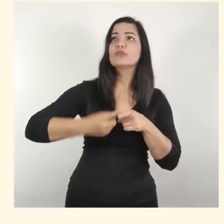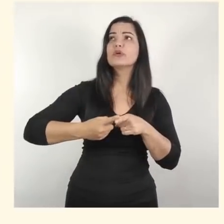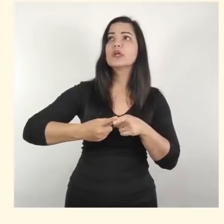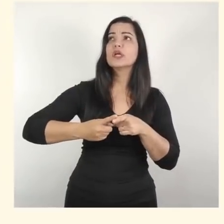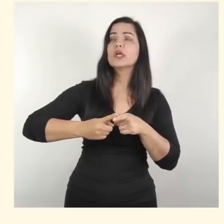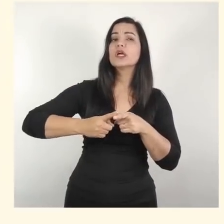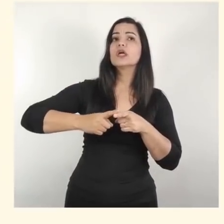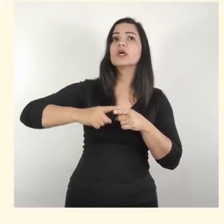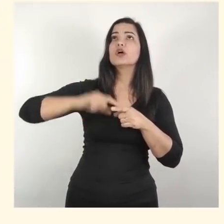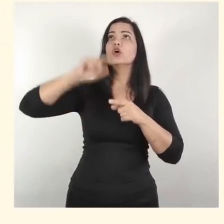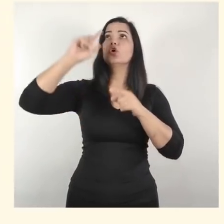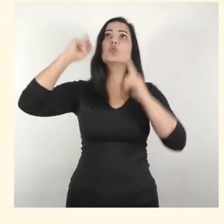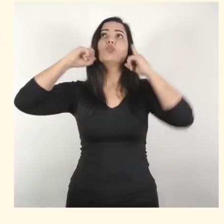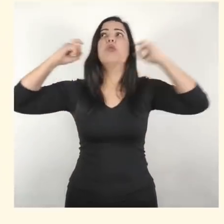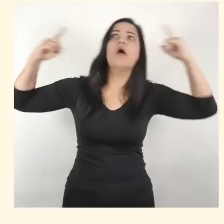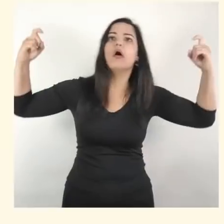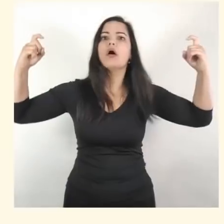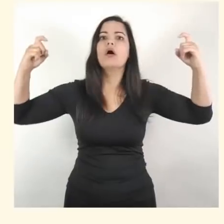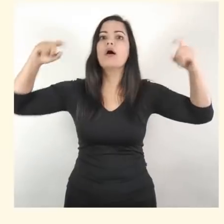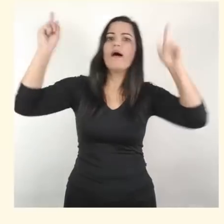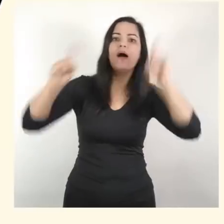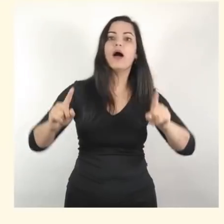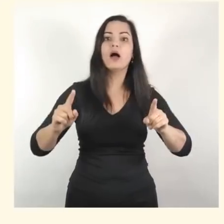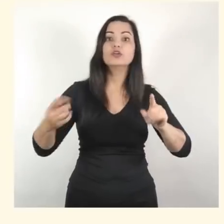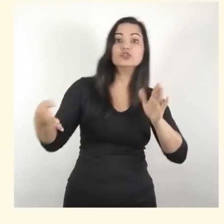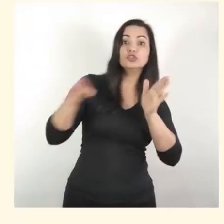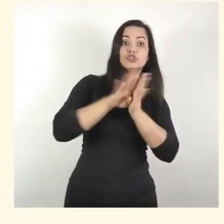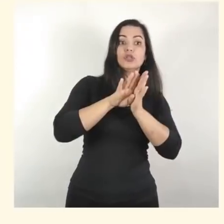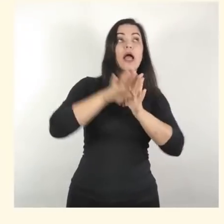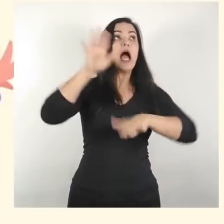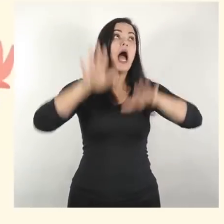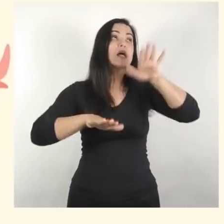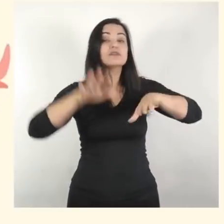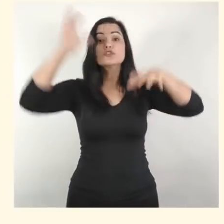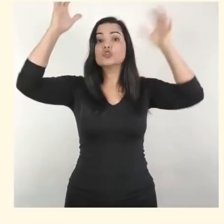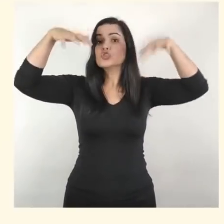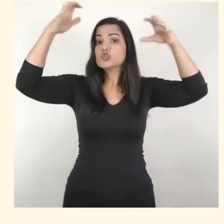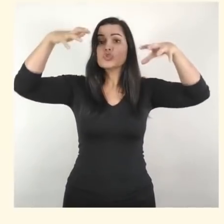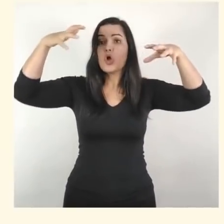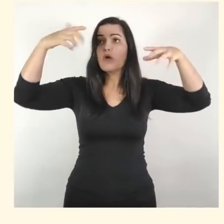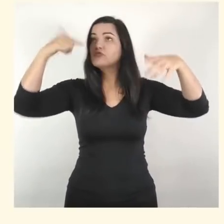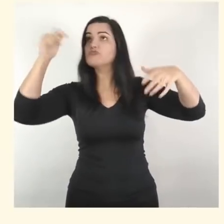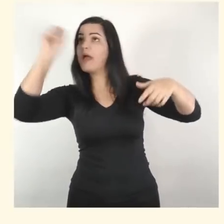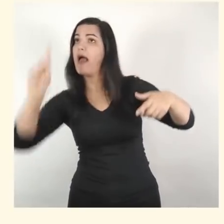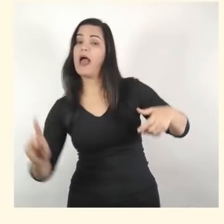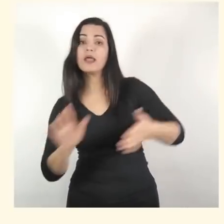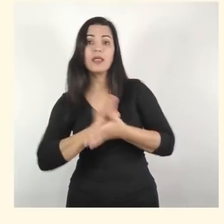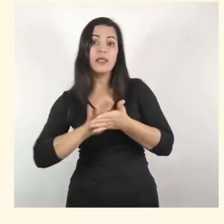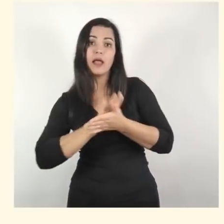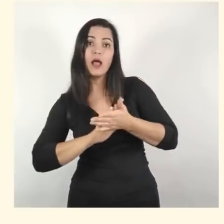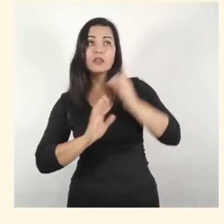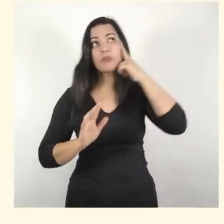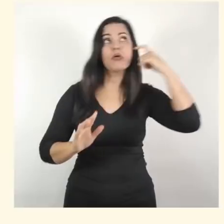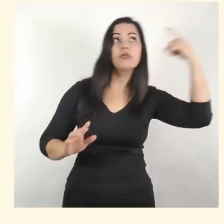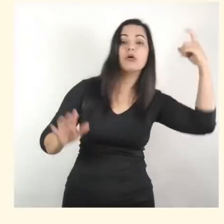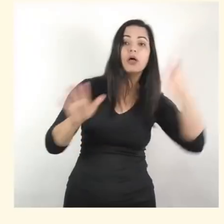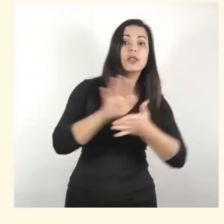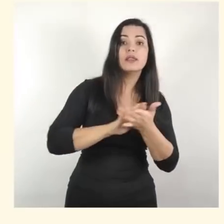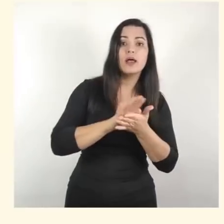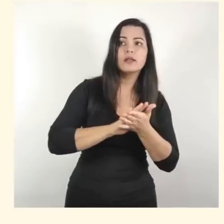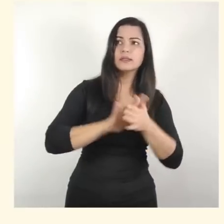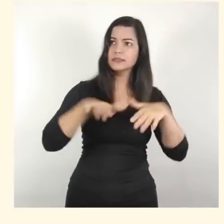Mas por que os trovões e os raios aparecem? Tem vezes que chove e não vemos nenhum raio, nem um